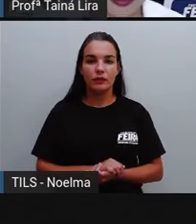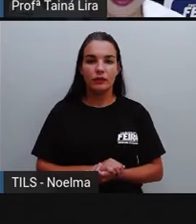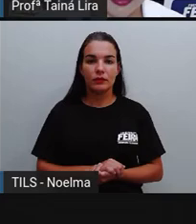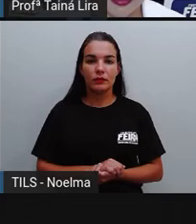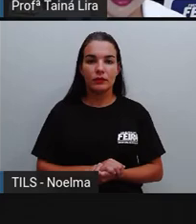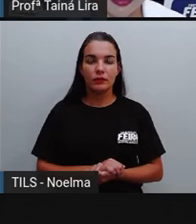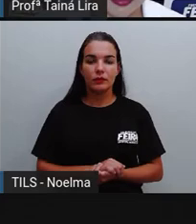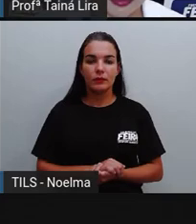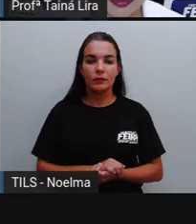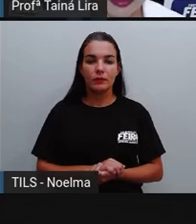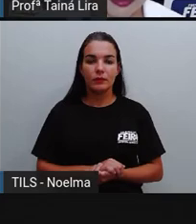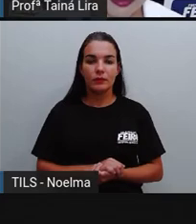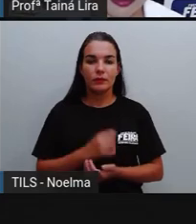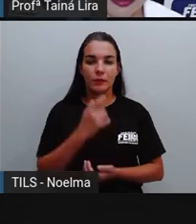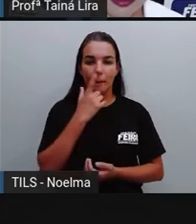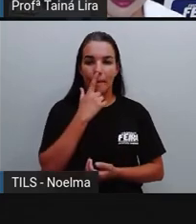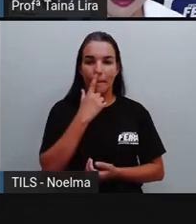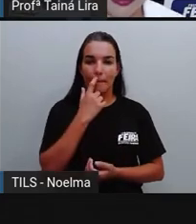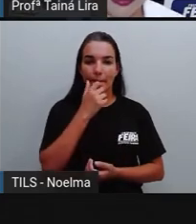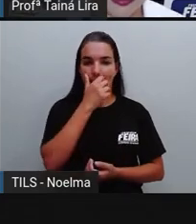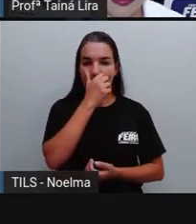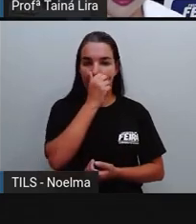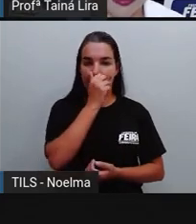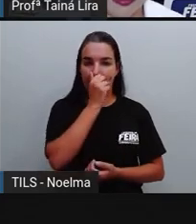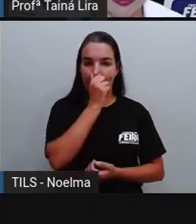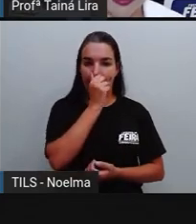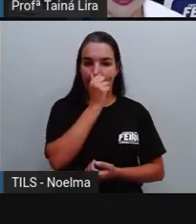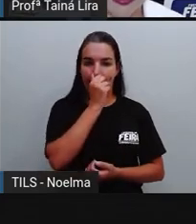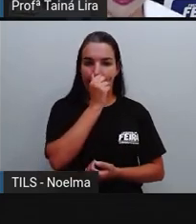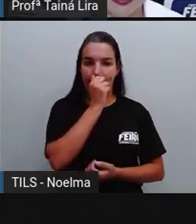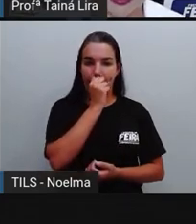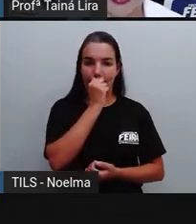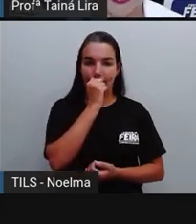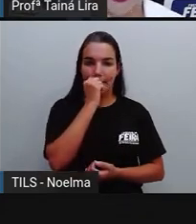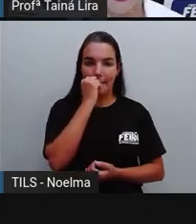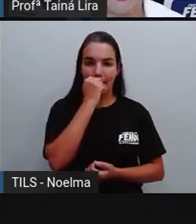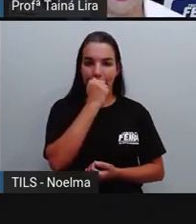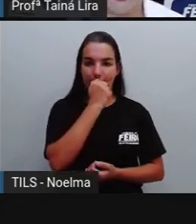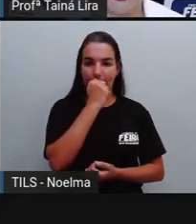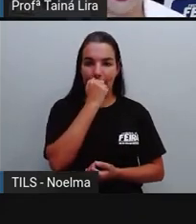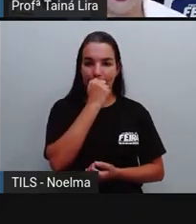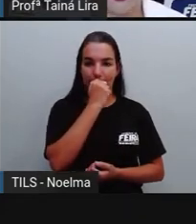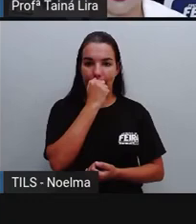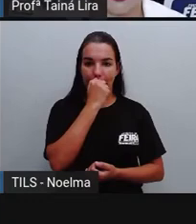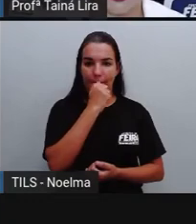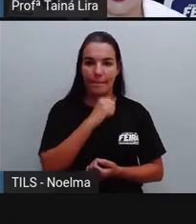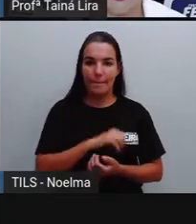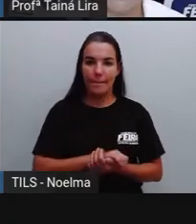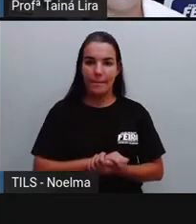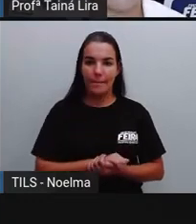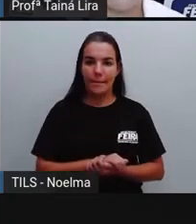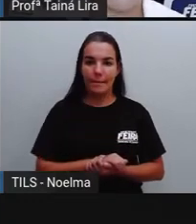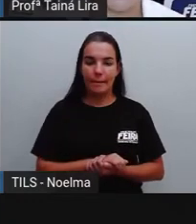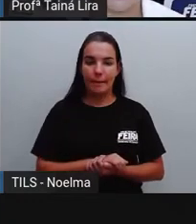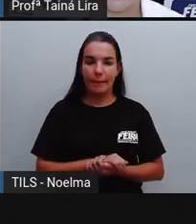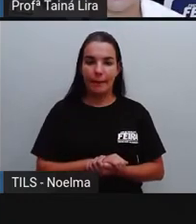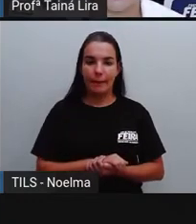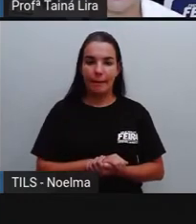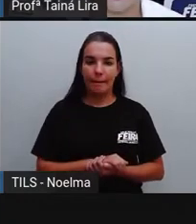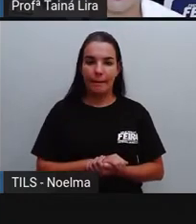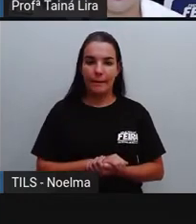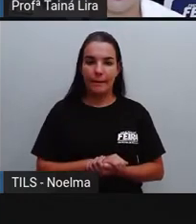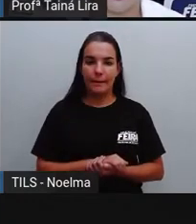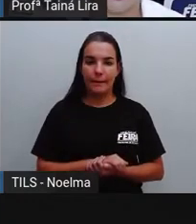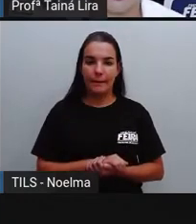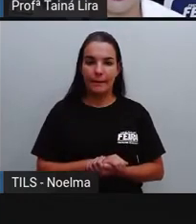Esses meninos e meninas que não são atores terão que fazer uma cena muito comum que acontece no dia a dia de muitos brasileiros. Pode ser?